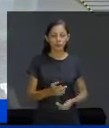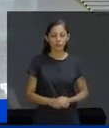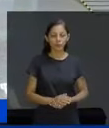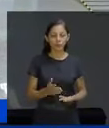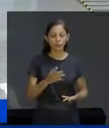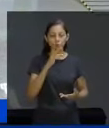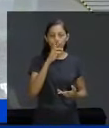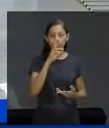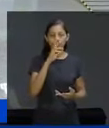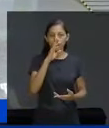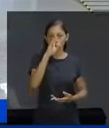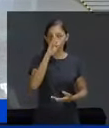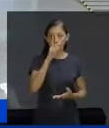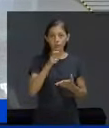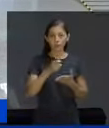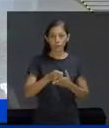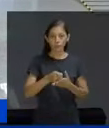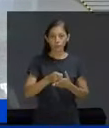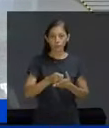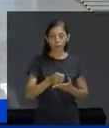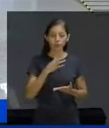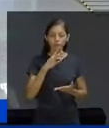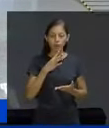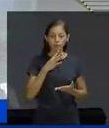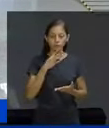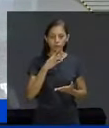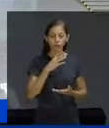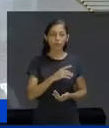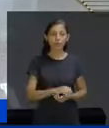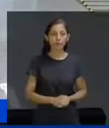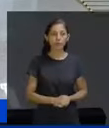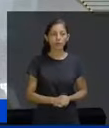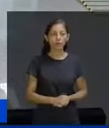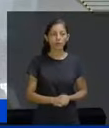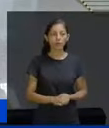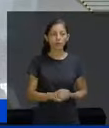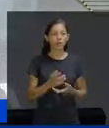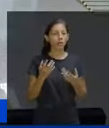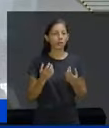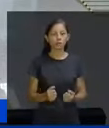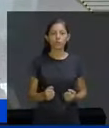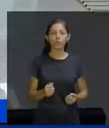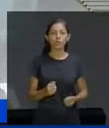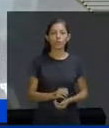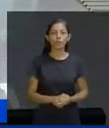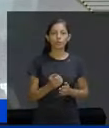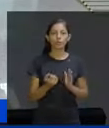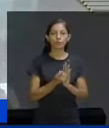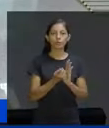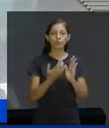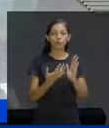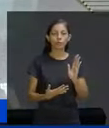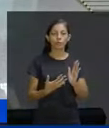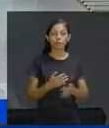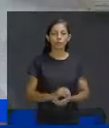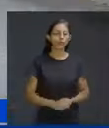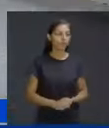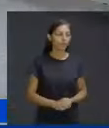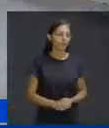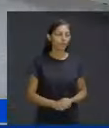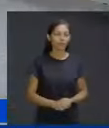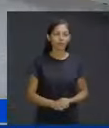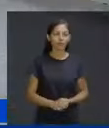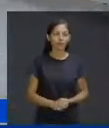por unanimidade, conheceu e rejeitou os embargos nos termos do voto do juiz relator. Ilustres pares, não há mais